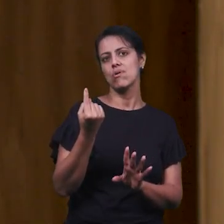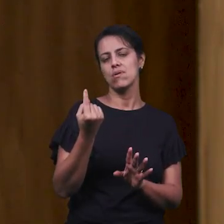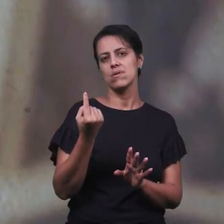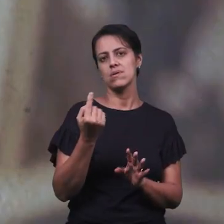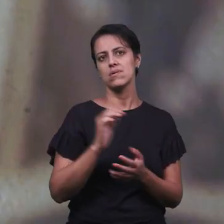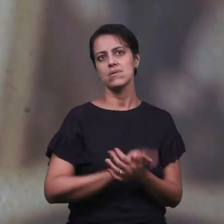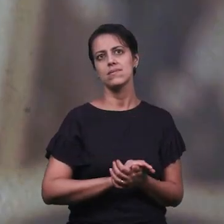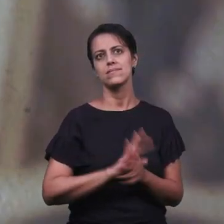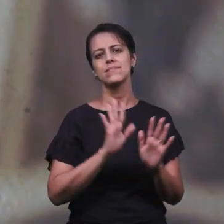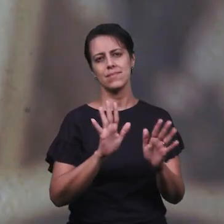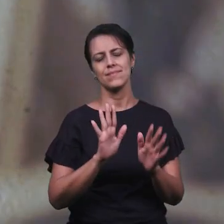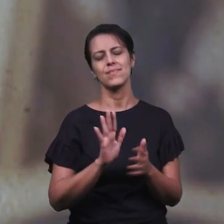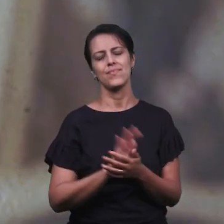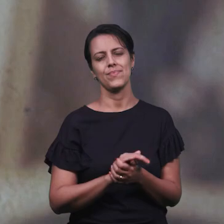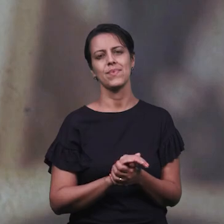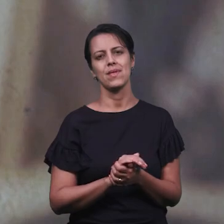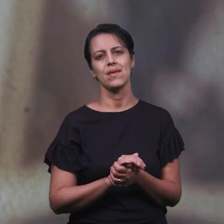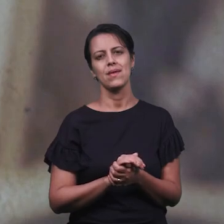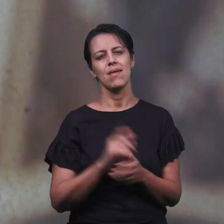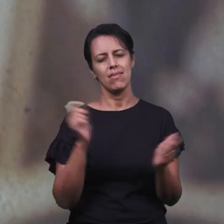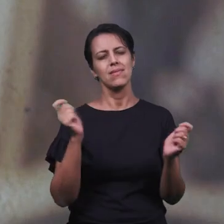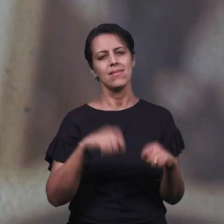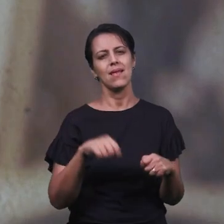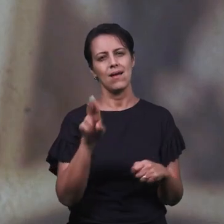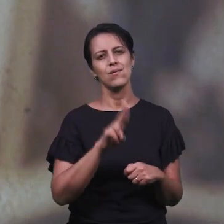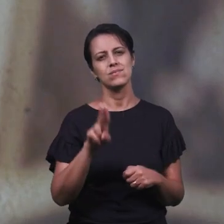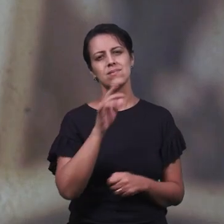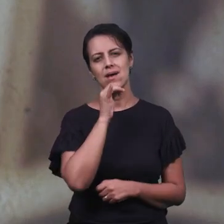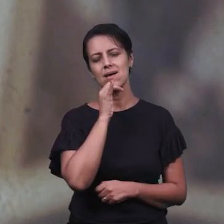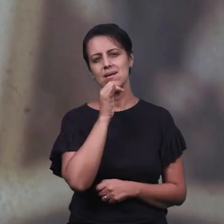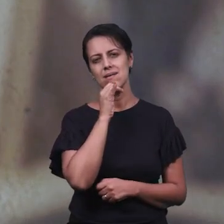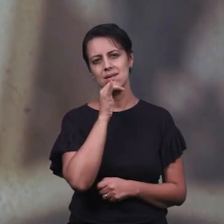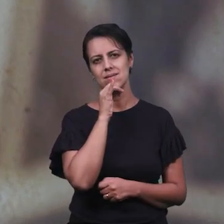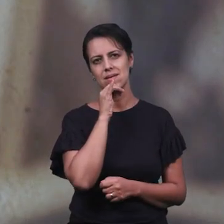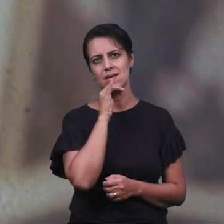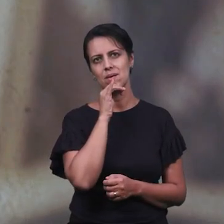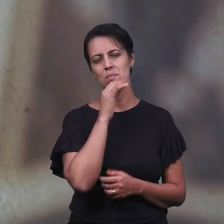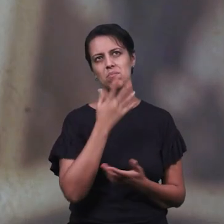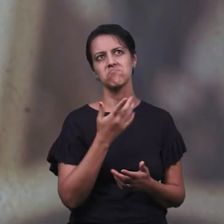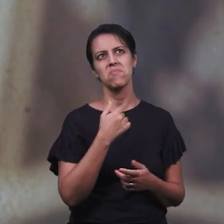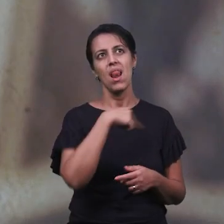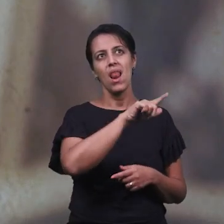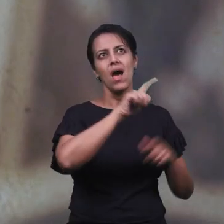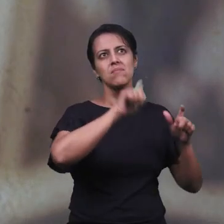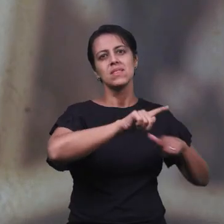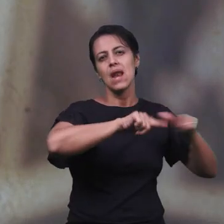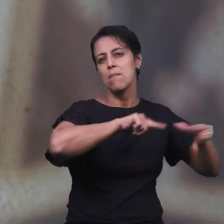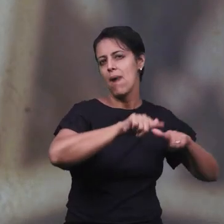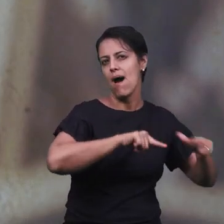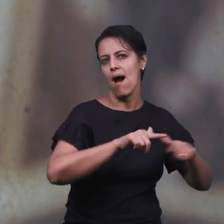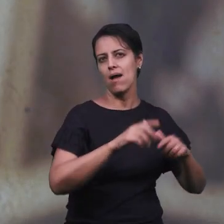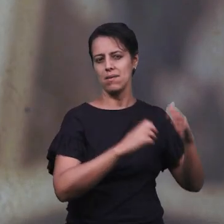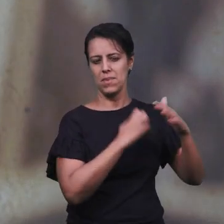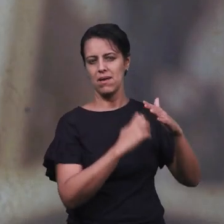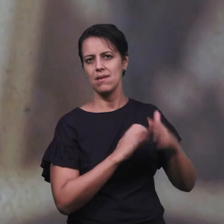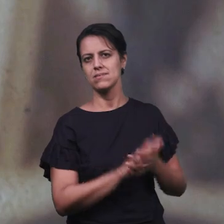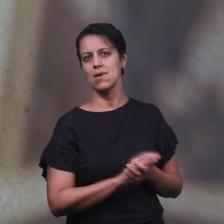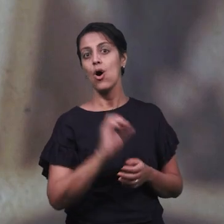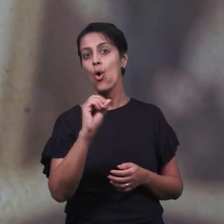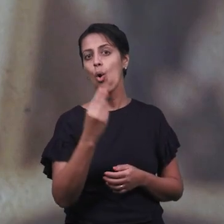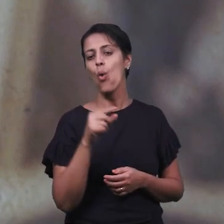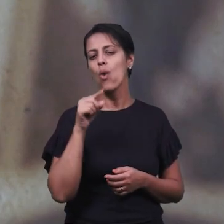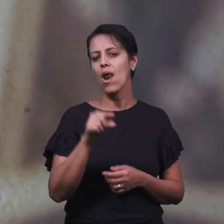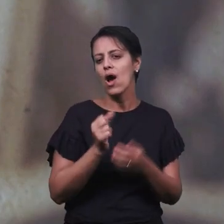também? Você pode usar, por exemplo, numa questão trabalhista, numa relação